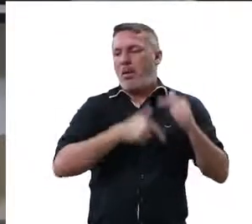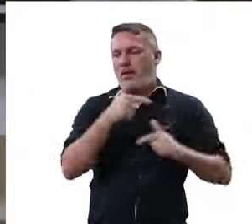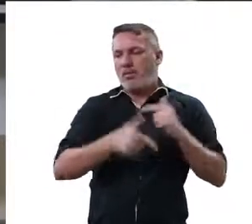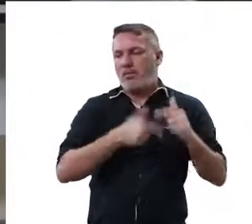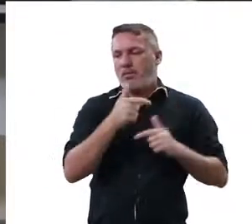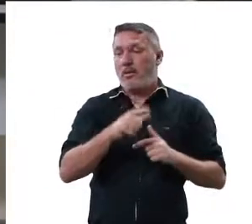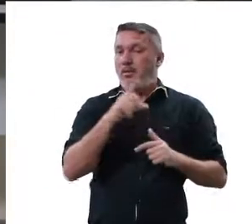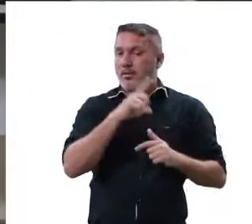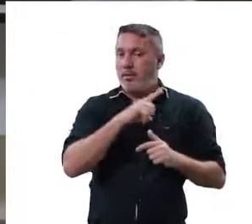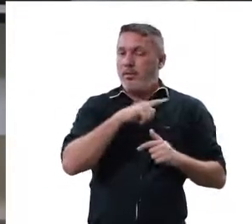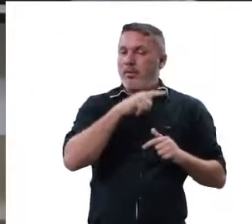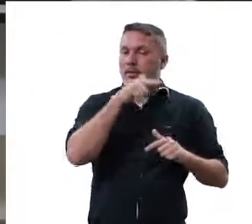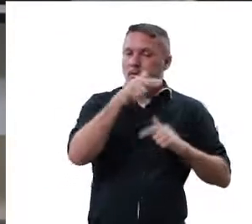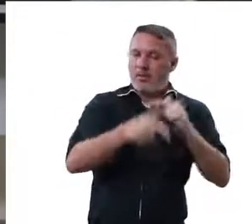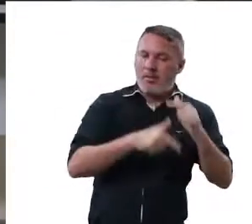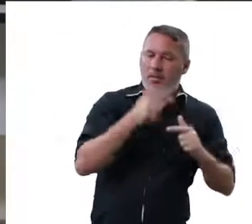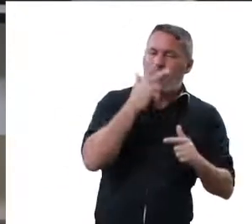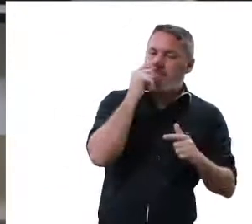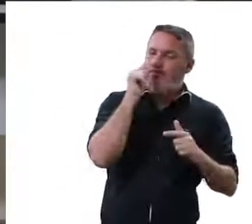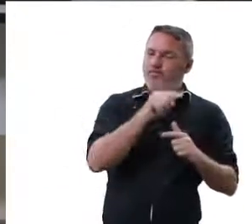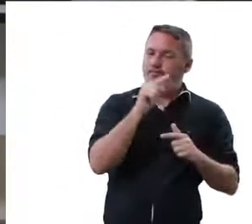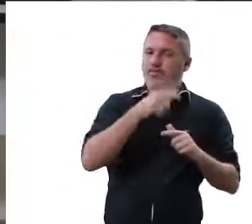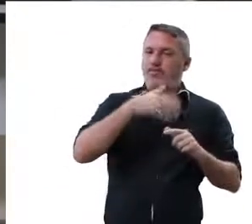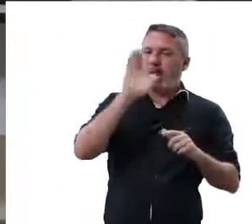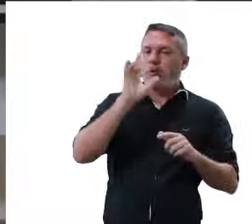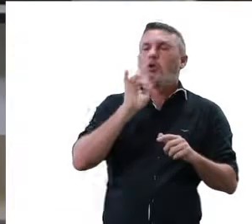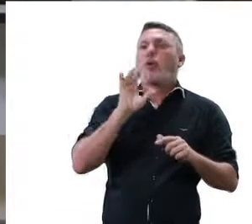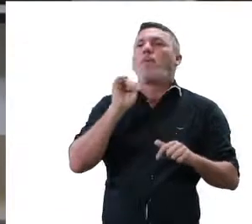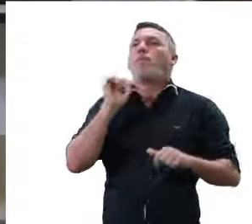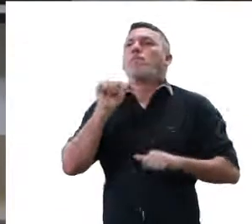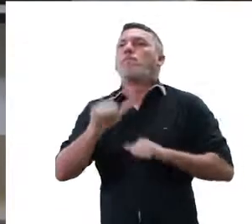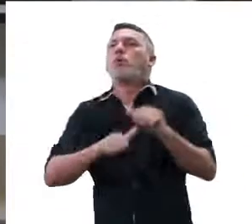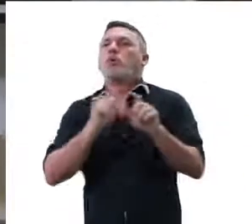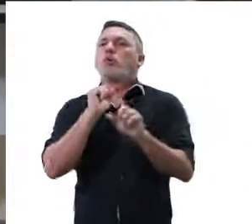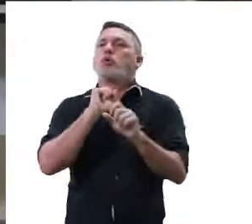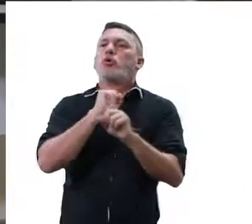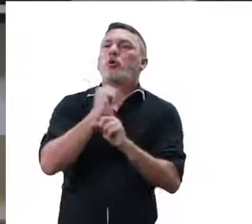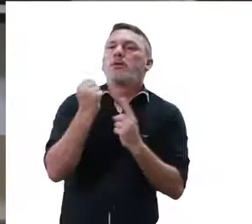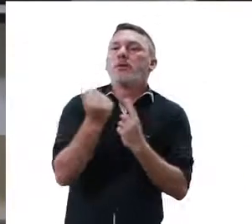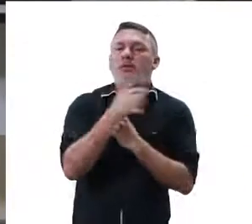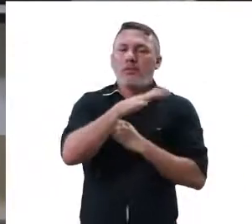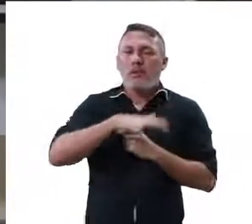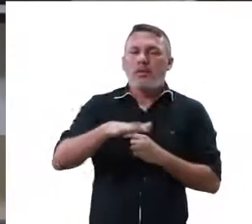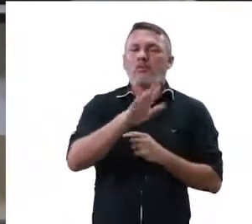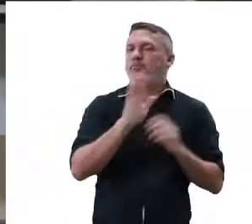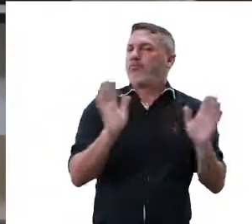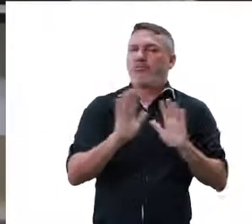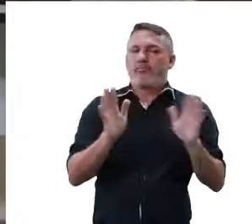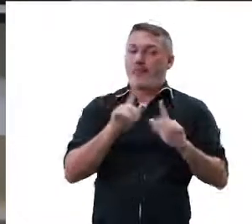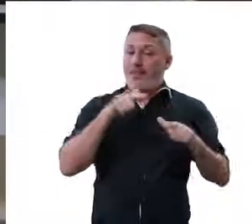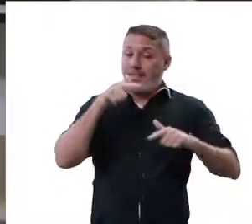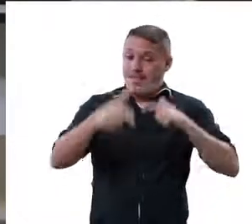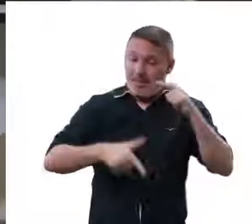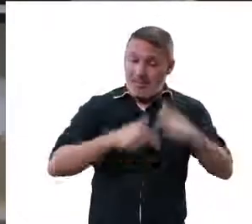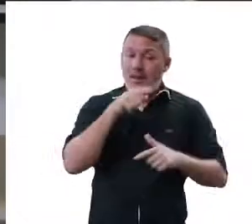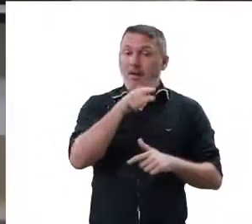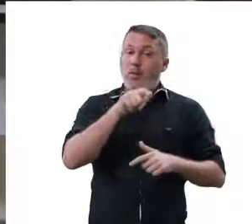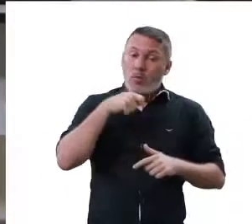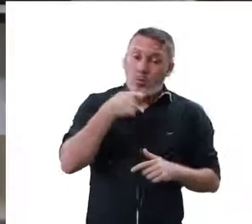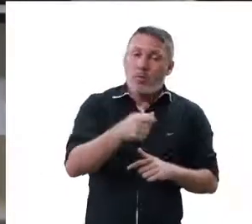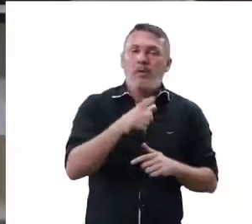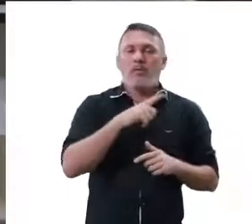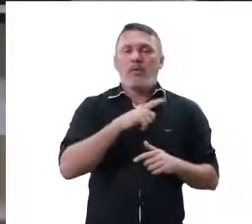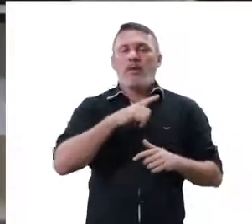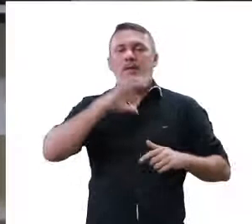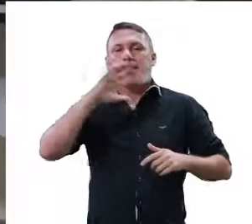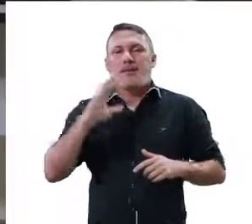do trabalho. Então, o trabalho se converte num elemento não apenas de transformação da sociedade, mas